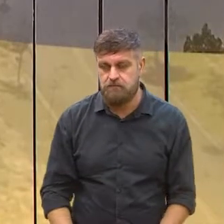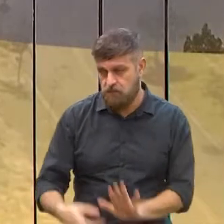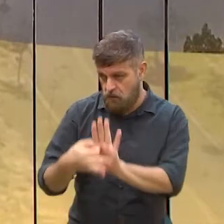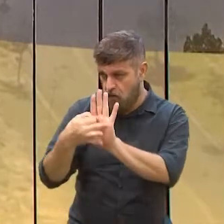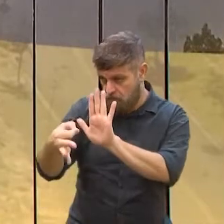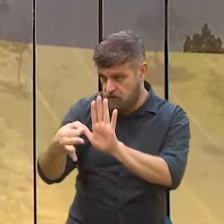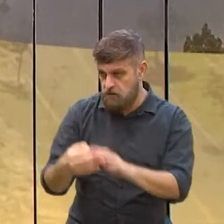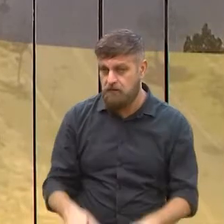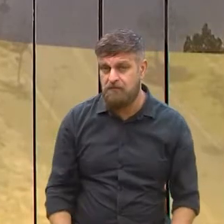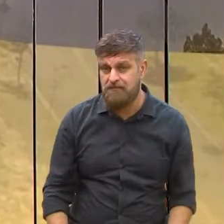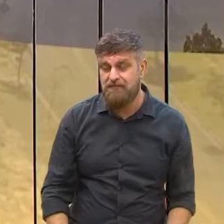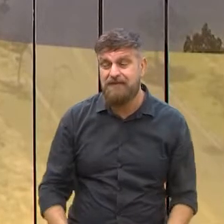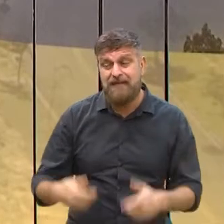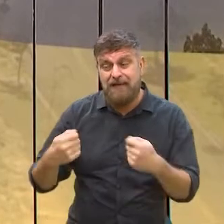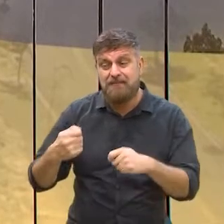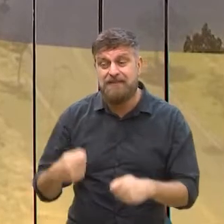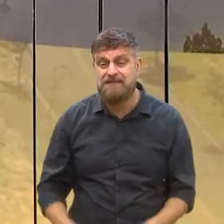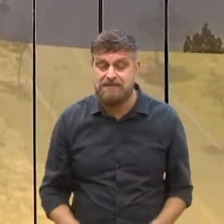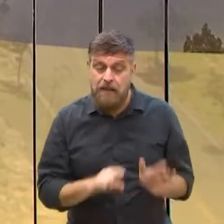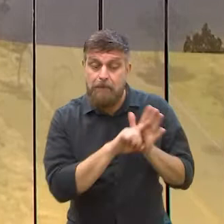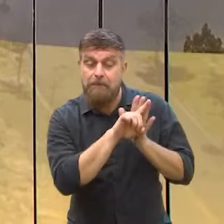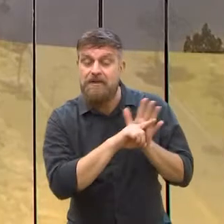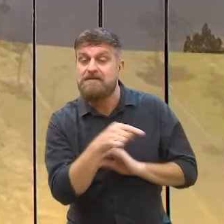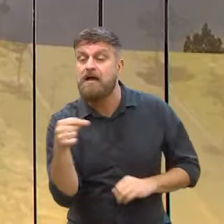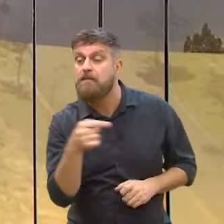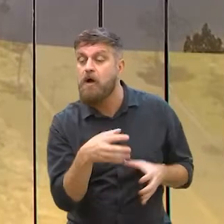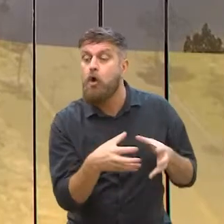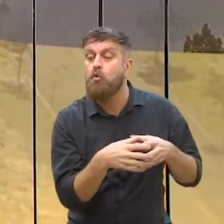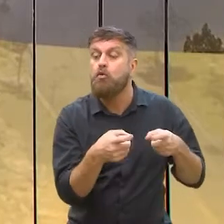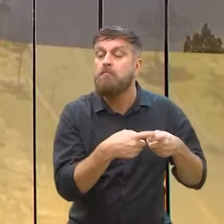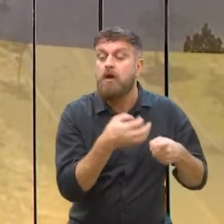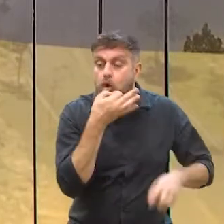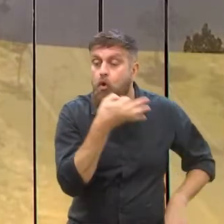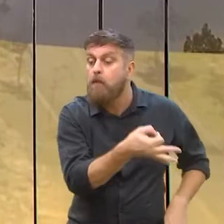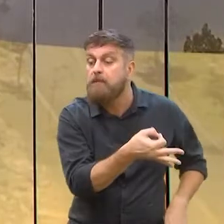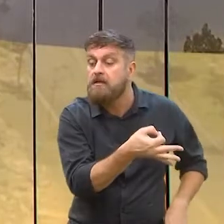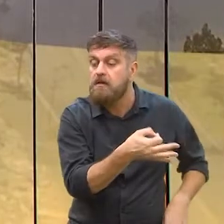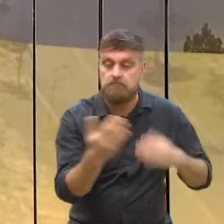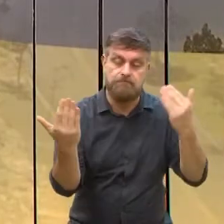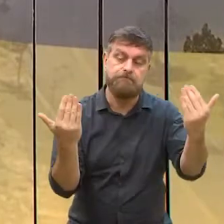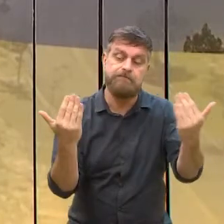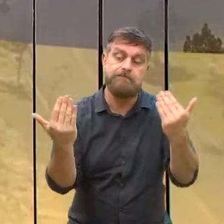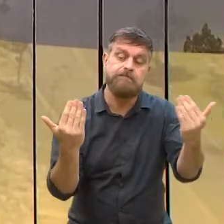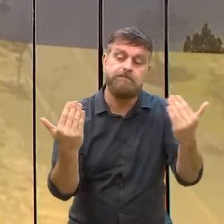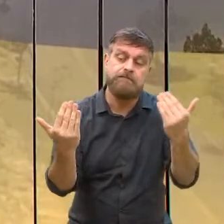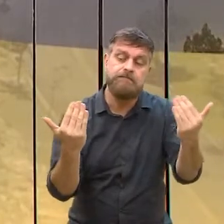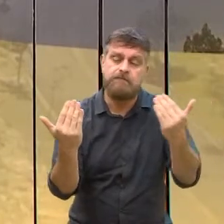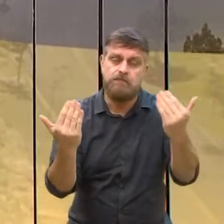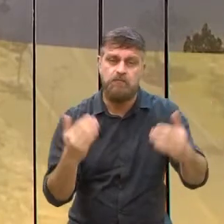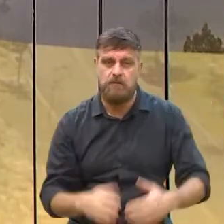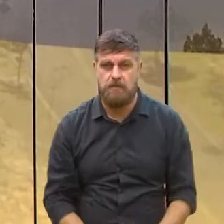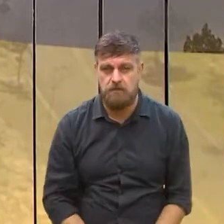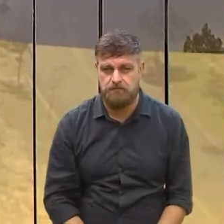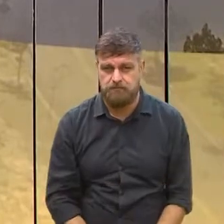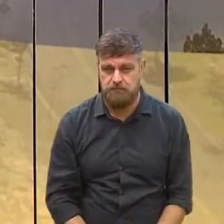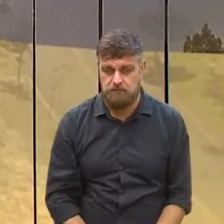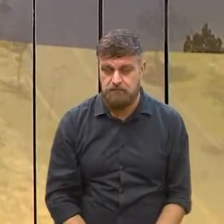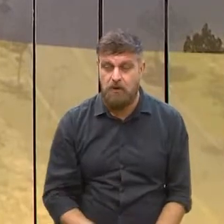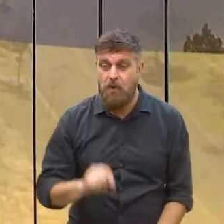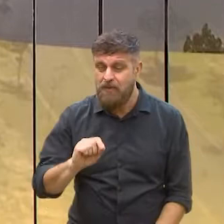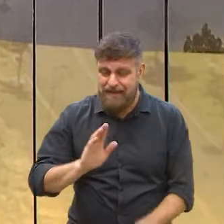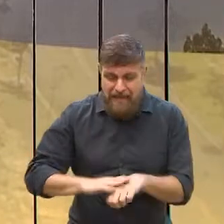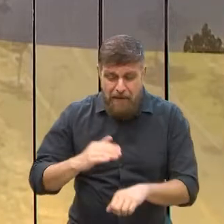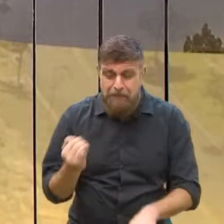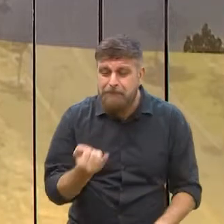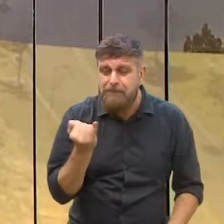opinião, mas ela deve gerenciar o seu resultado? Ela deve prevalecer?